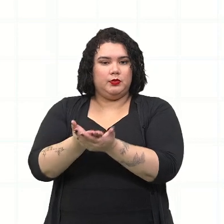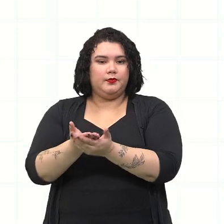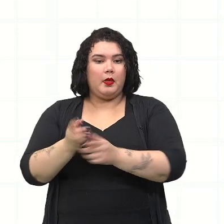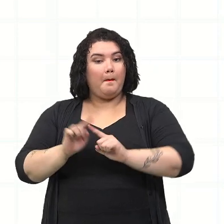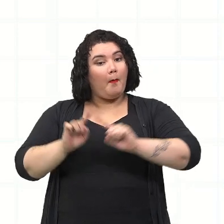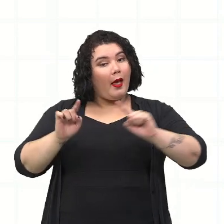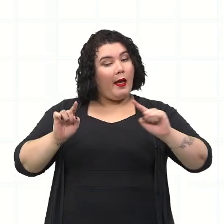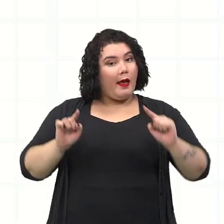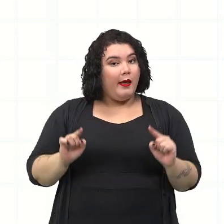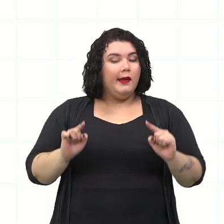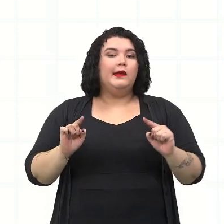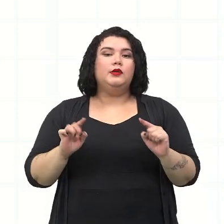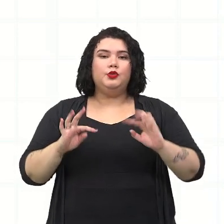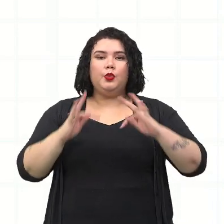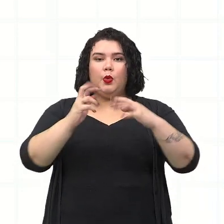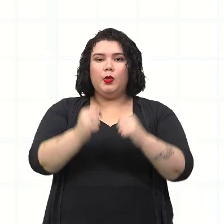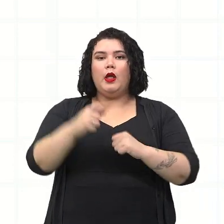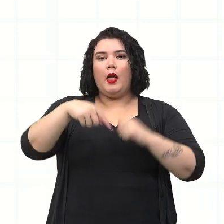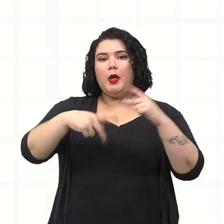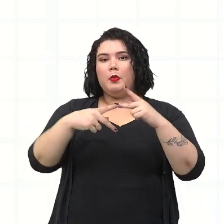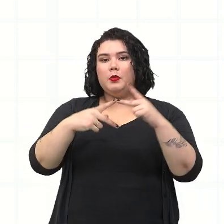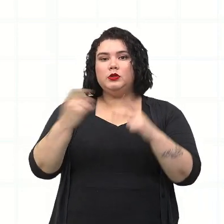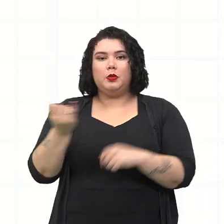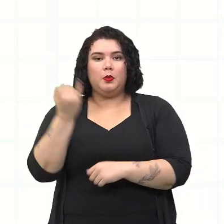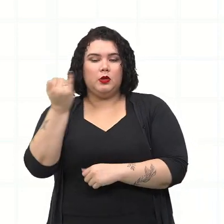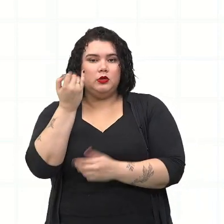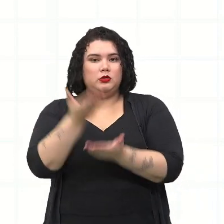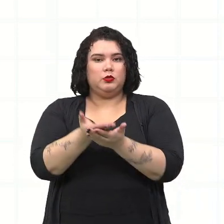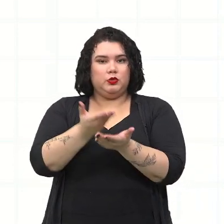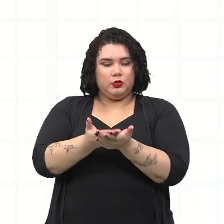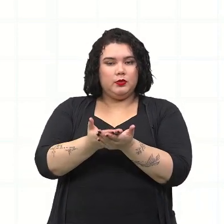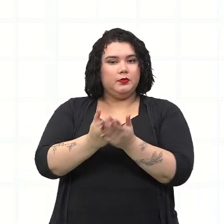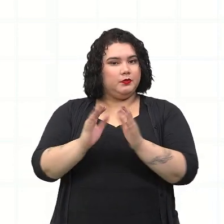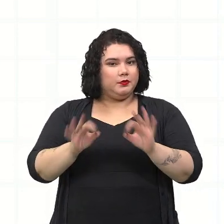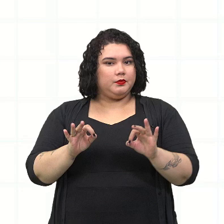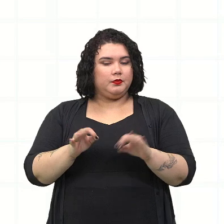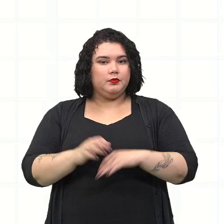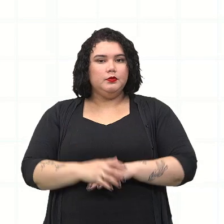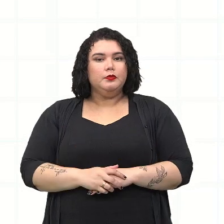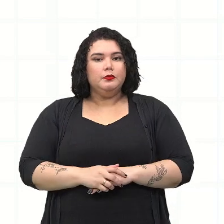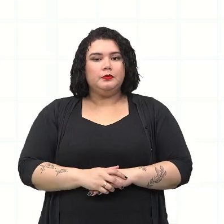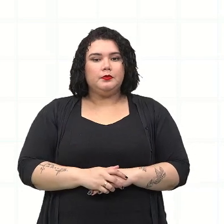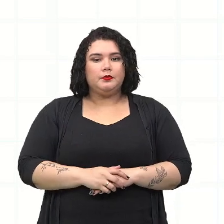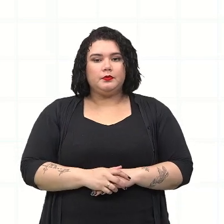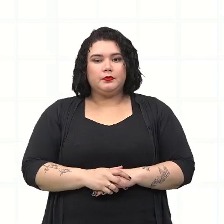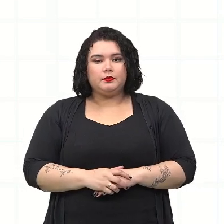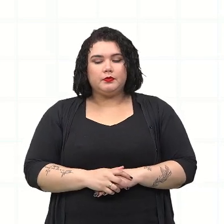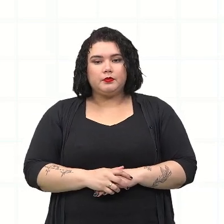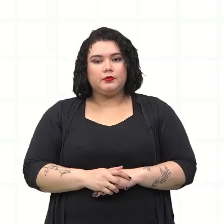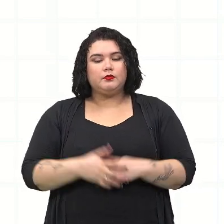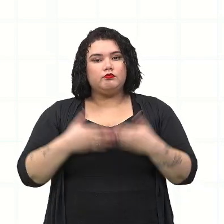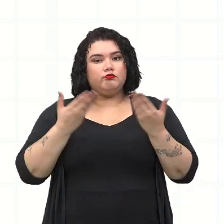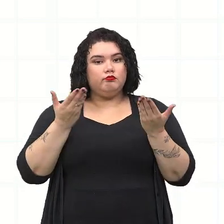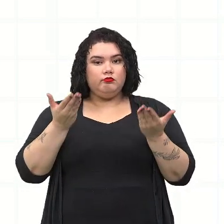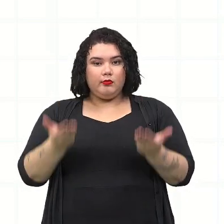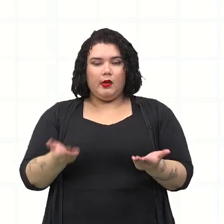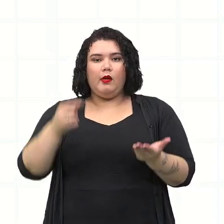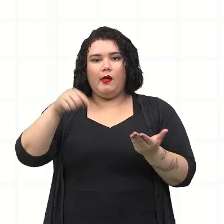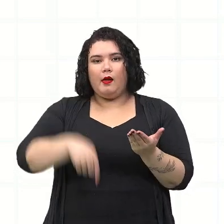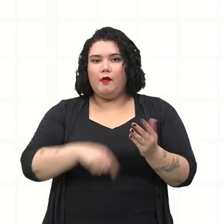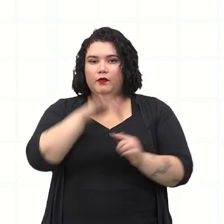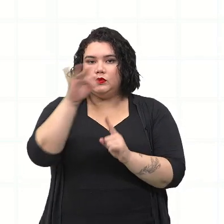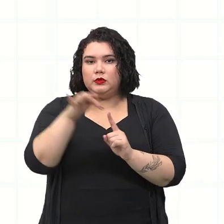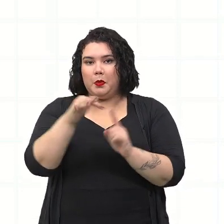elas são o que nós chamamos de preposições essenciais. Elas são essencialmente preposições, funcionam dessa forma, com essa